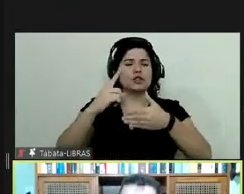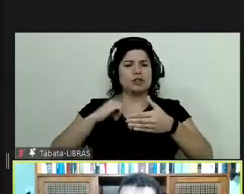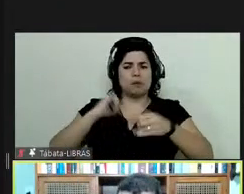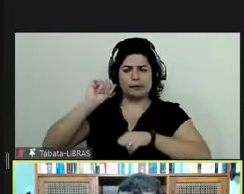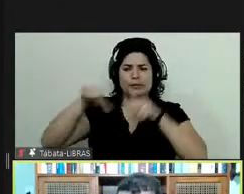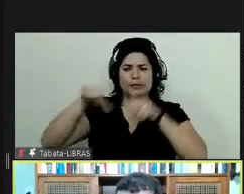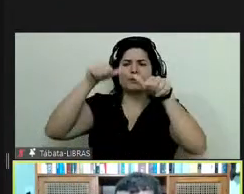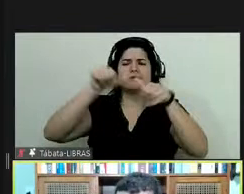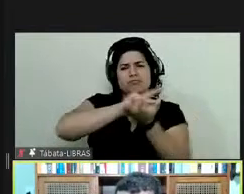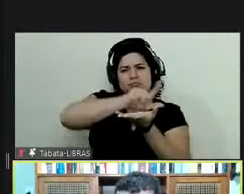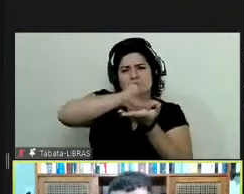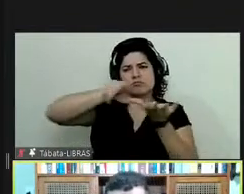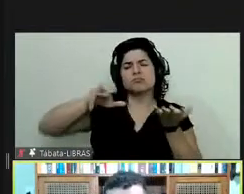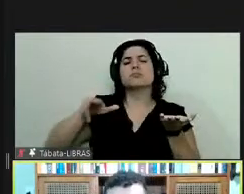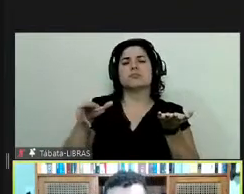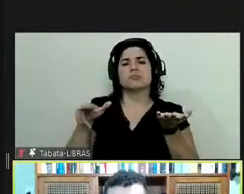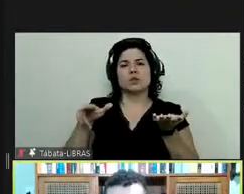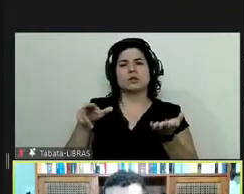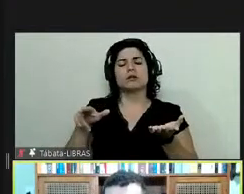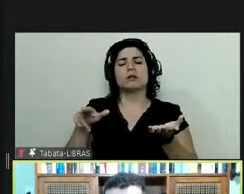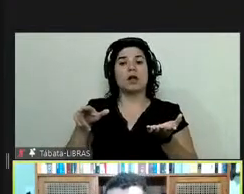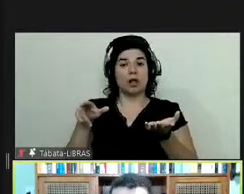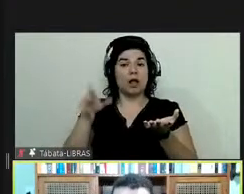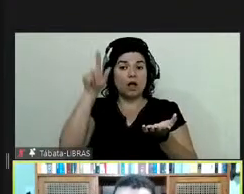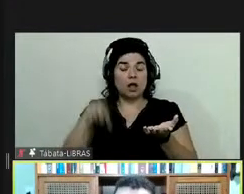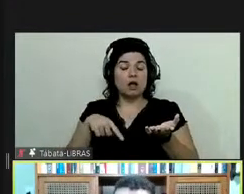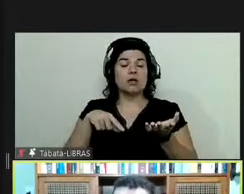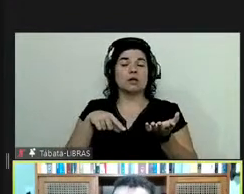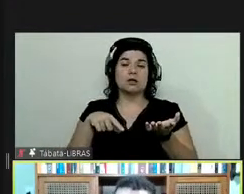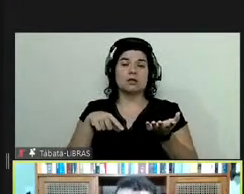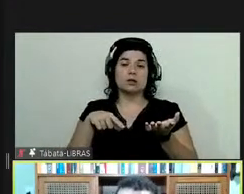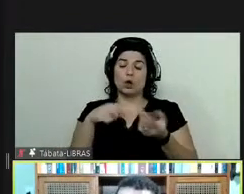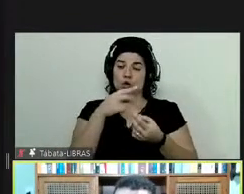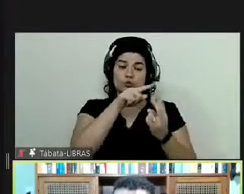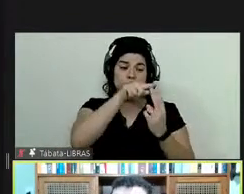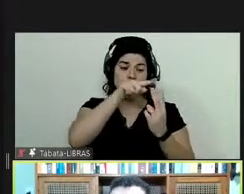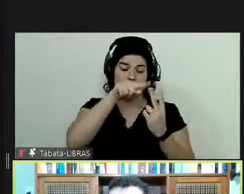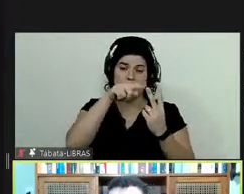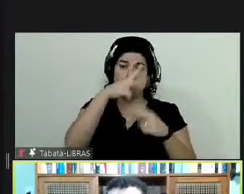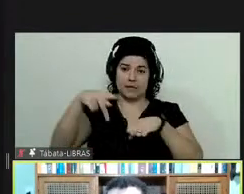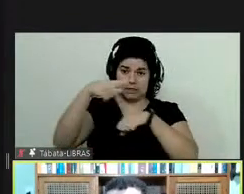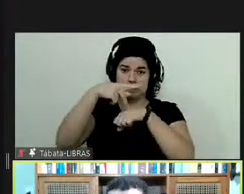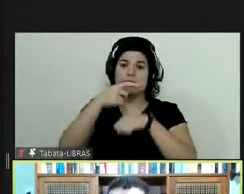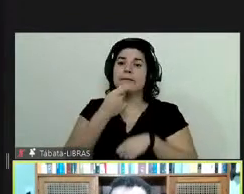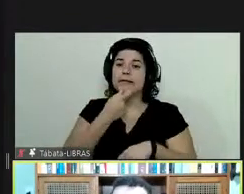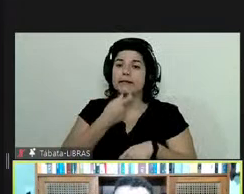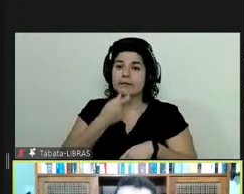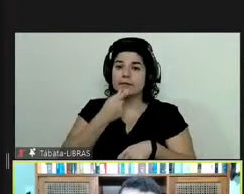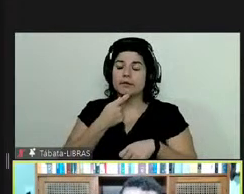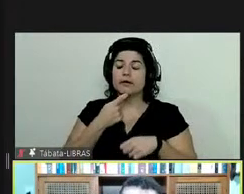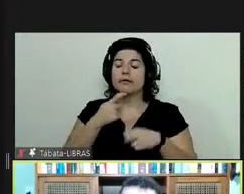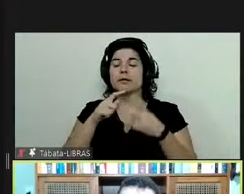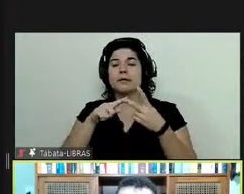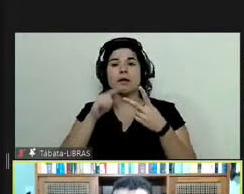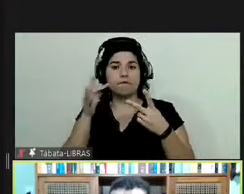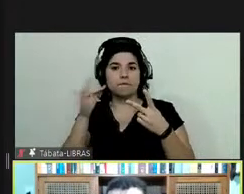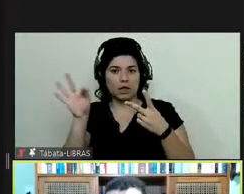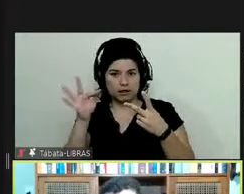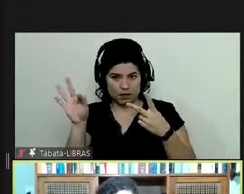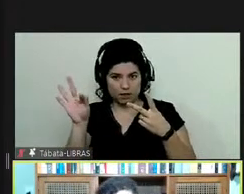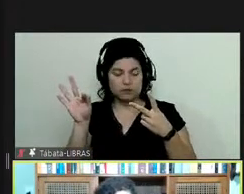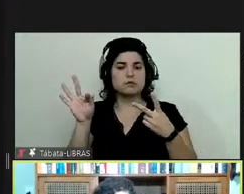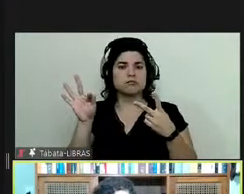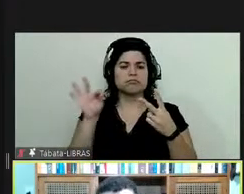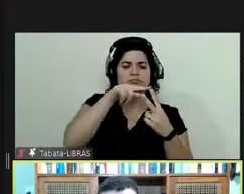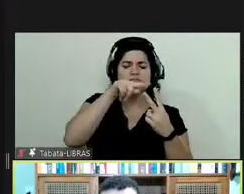de revoluções de uma série de bom né foram foi justamente dois países Inglaterra e França e um desses